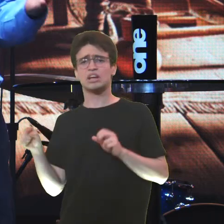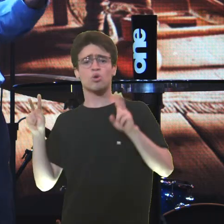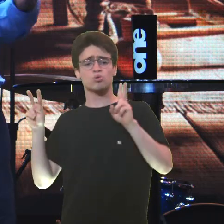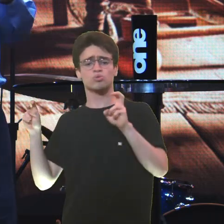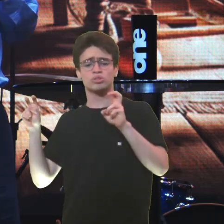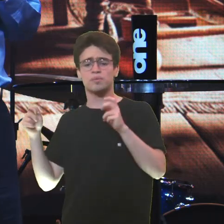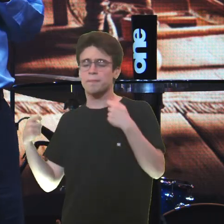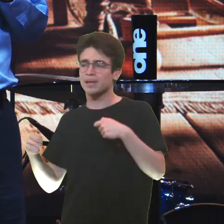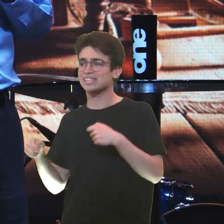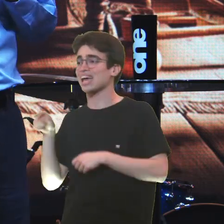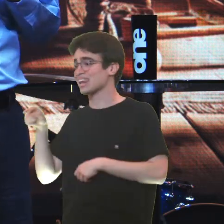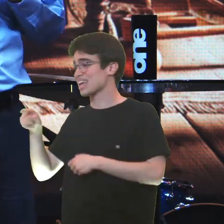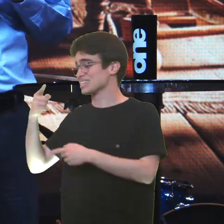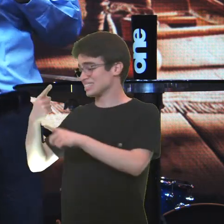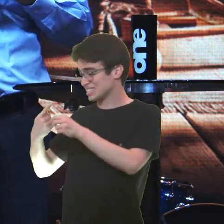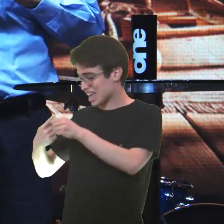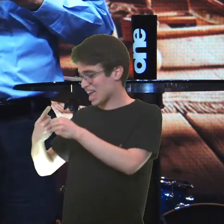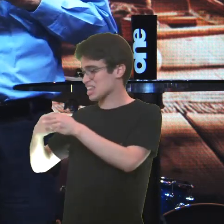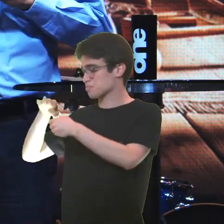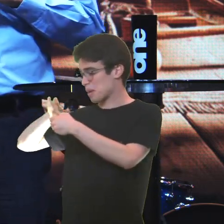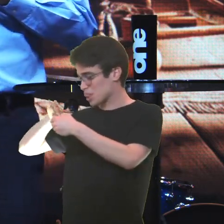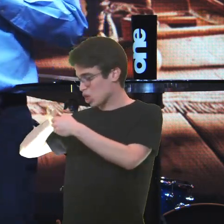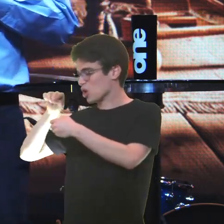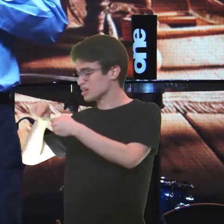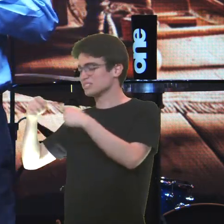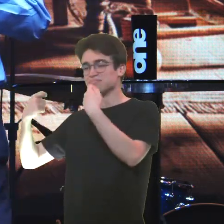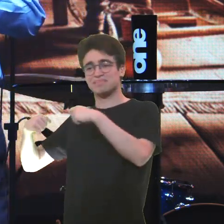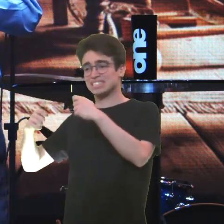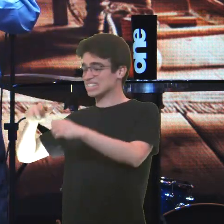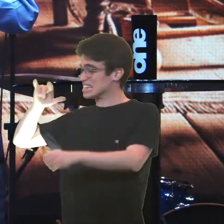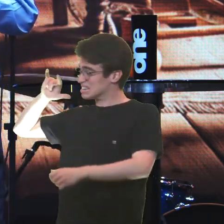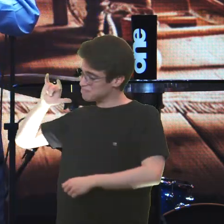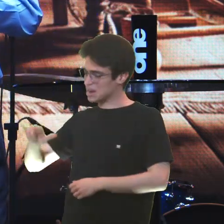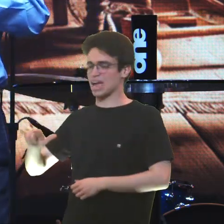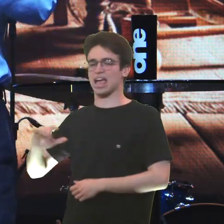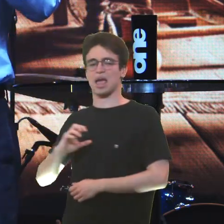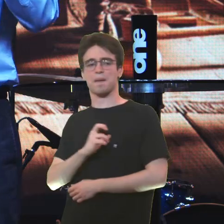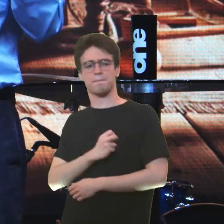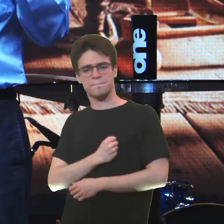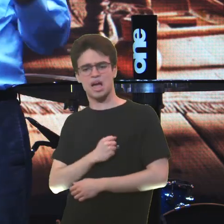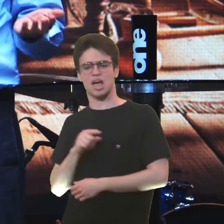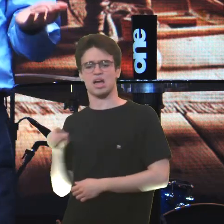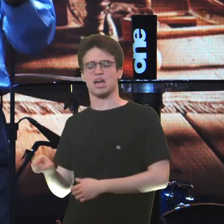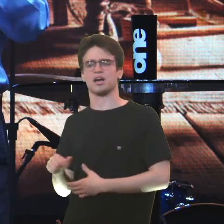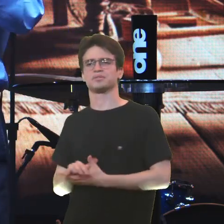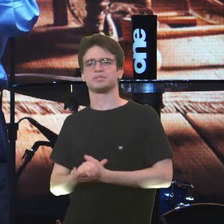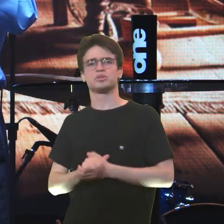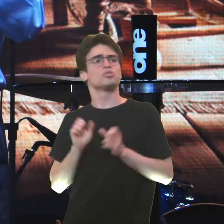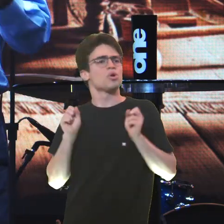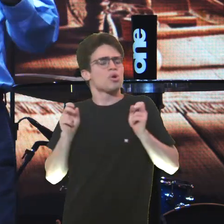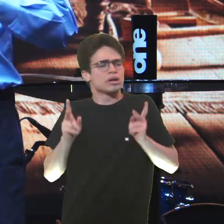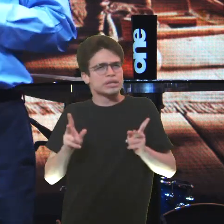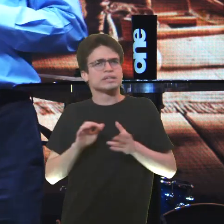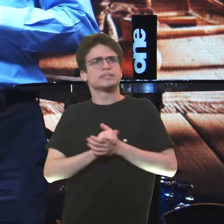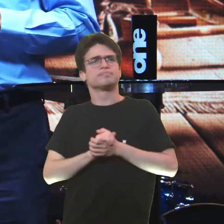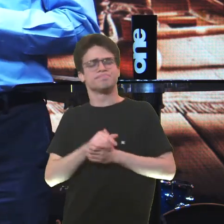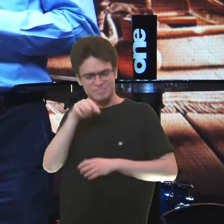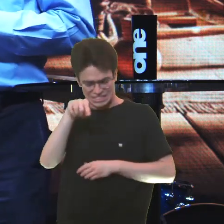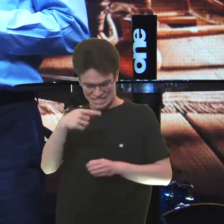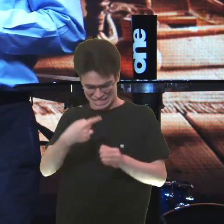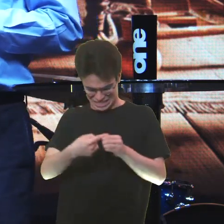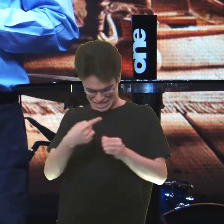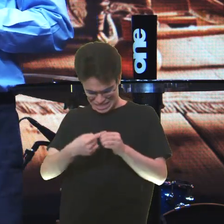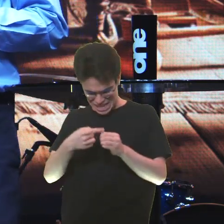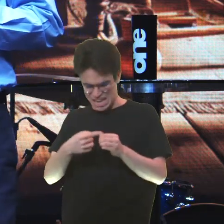las ciudades de donde amar as vivimos. cidades onde nós moramos. Amar las ciudades con lo bueno y lo malo que tienen. Amar